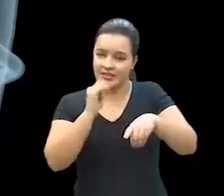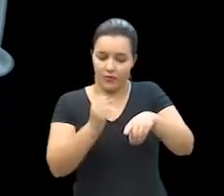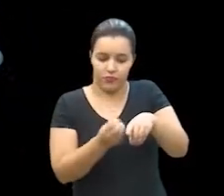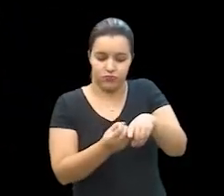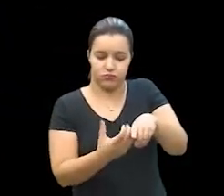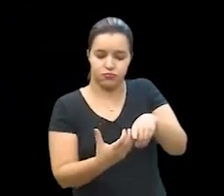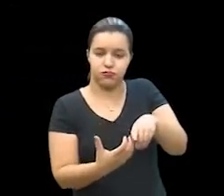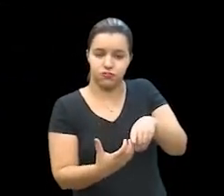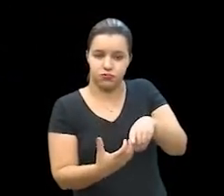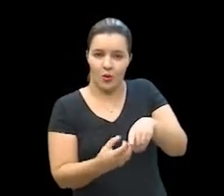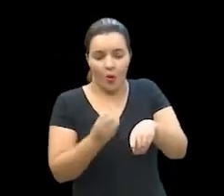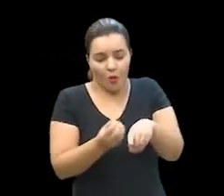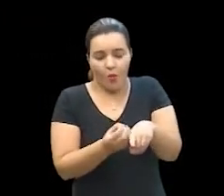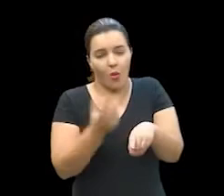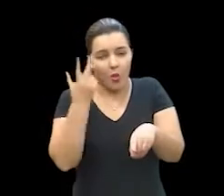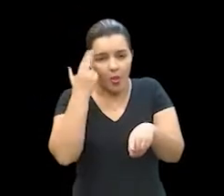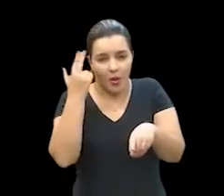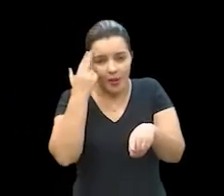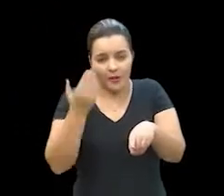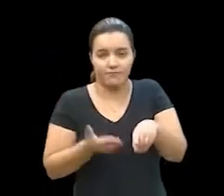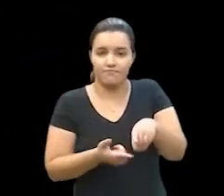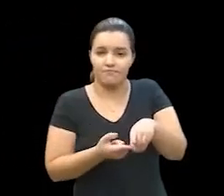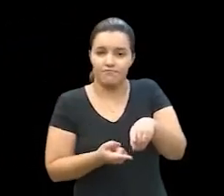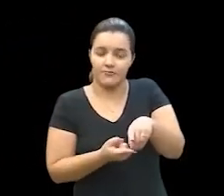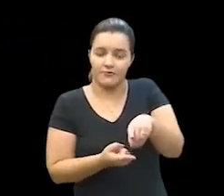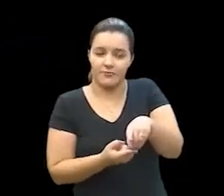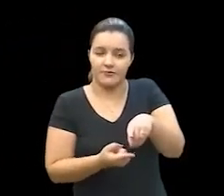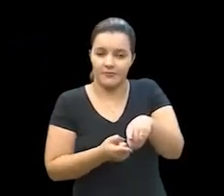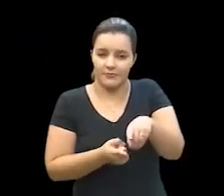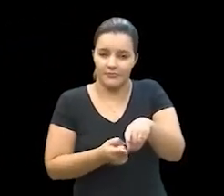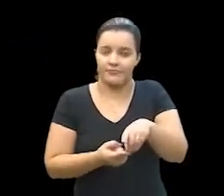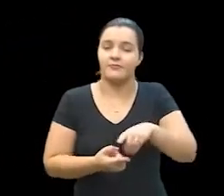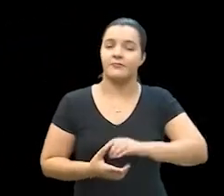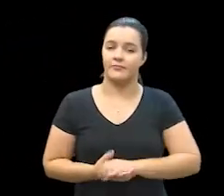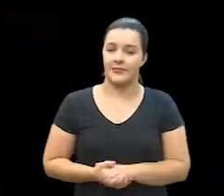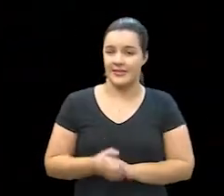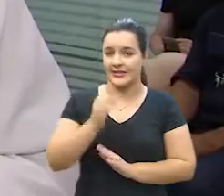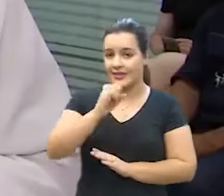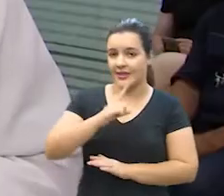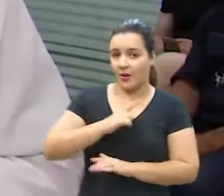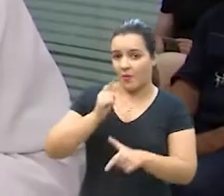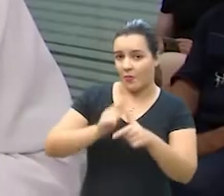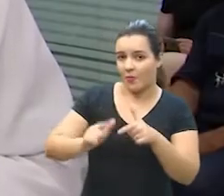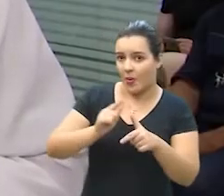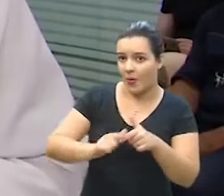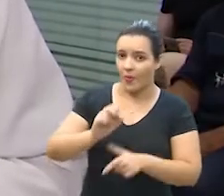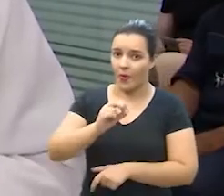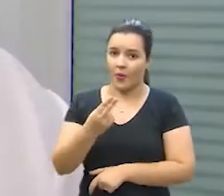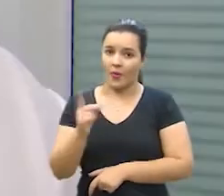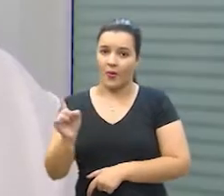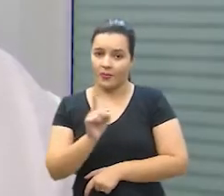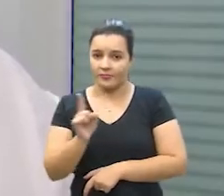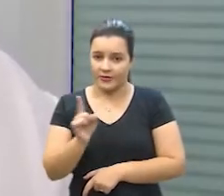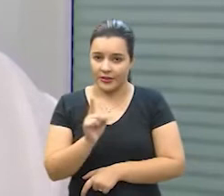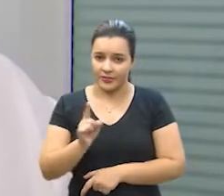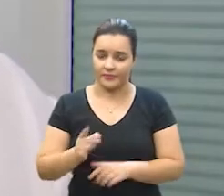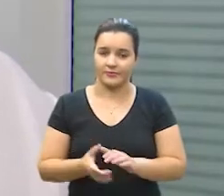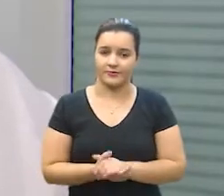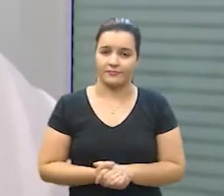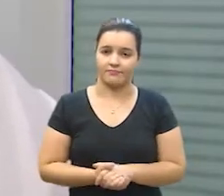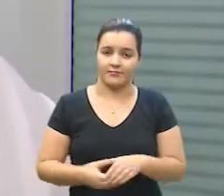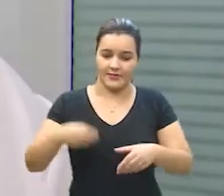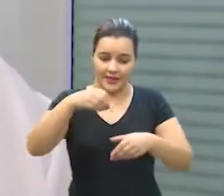consegue, com técnica, né, de anamnese, exame físico, ver o tamanho dessa glândula.